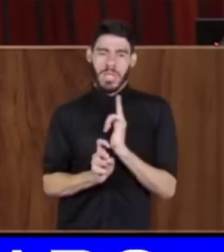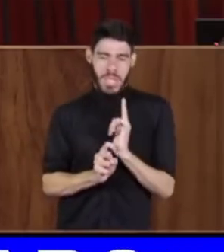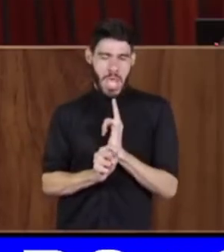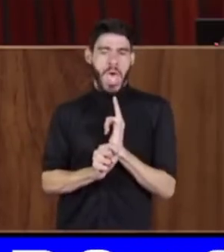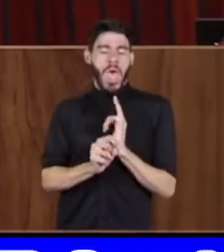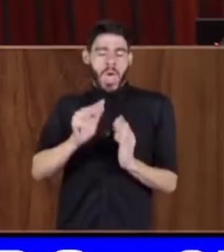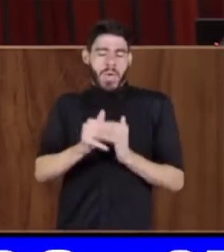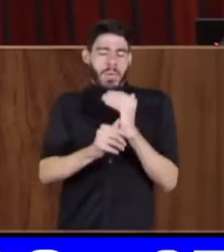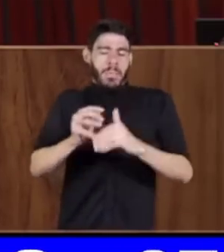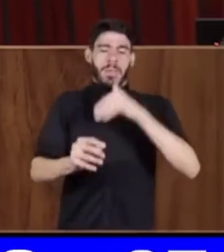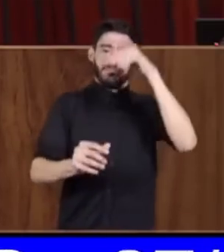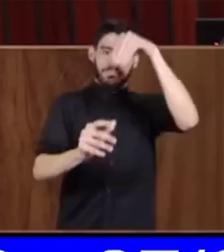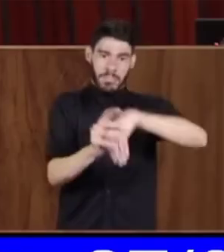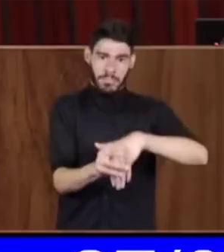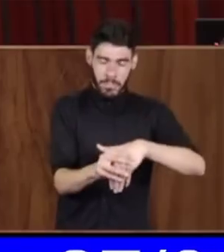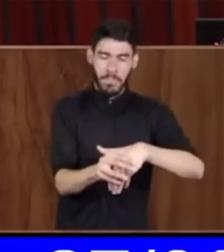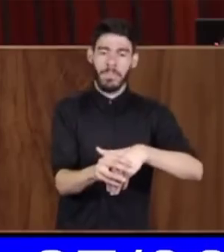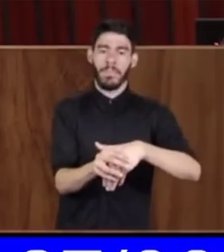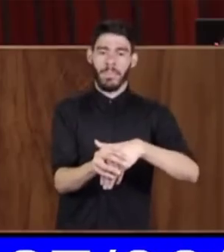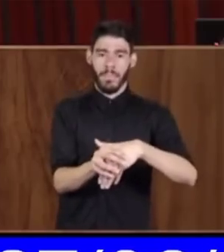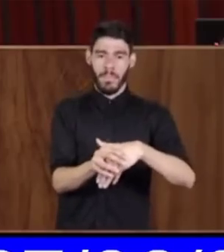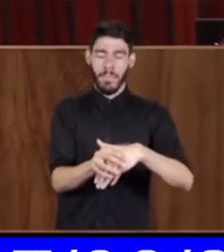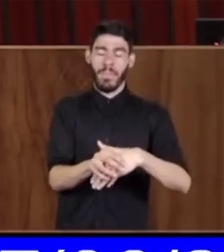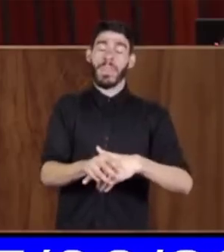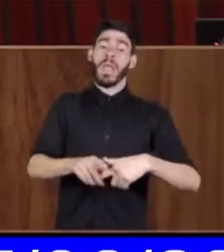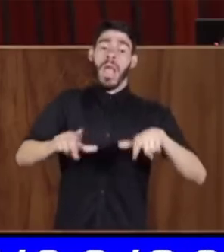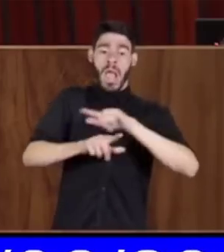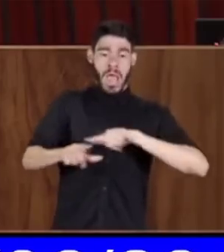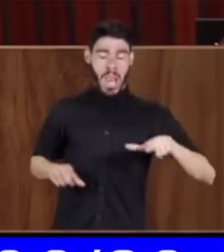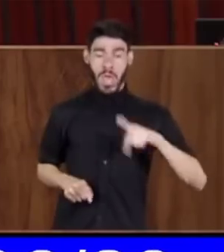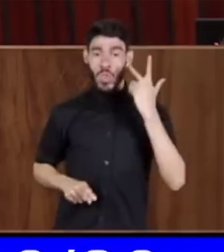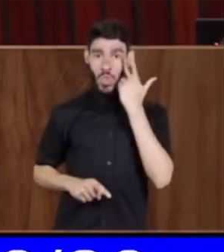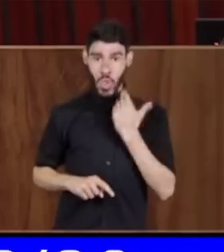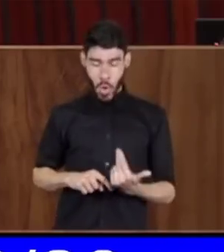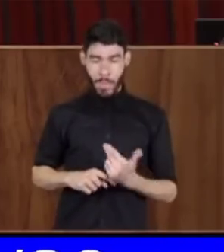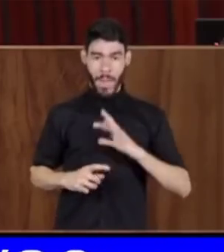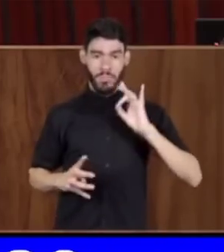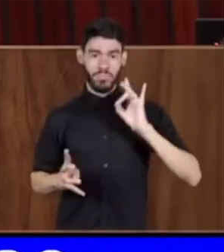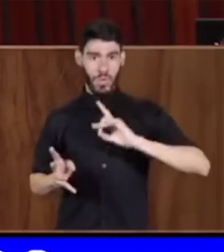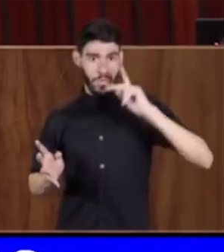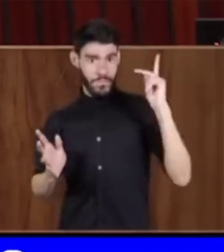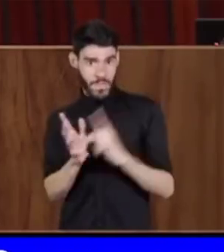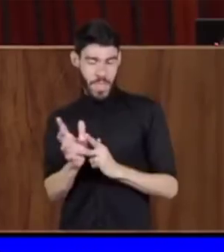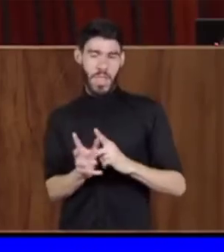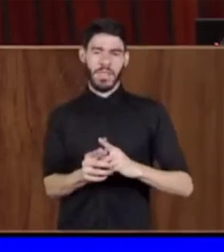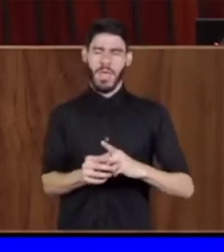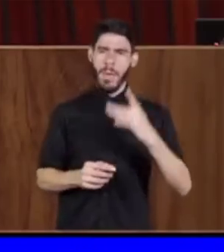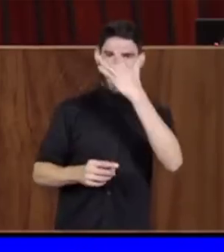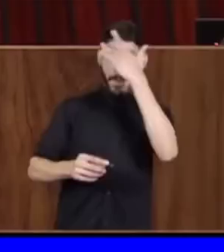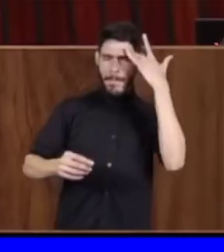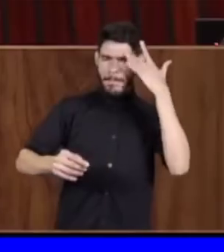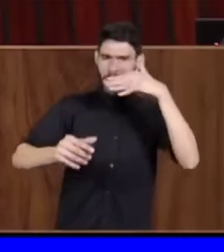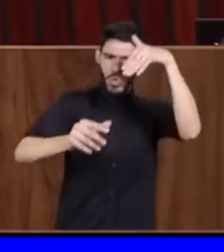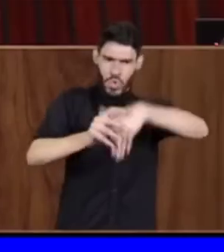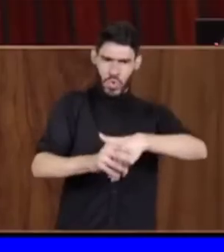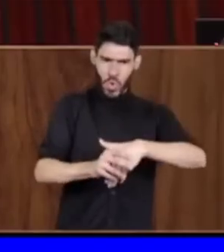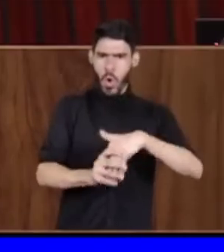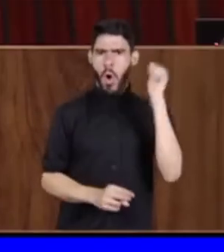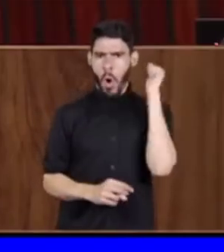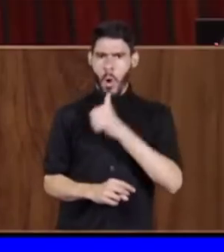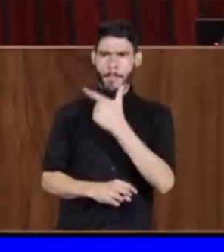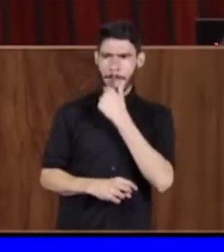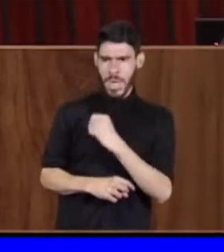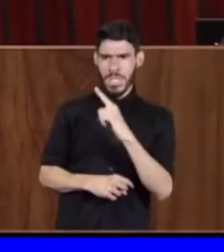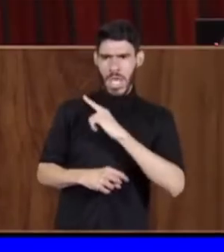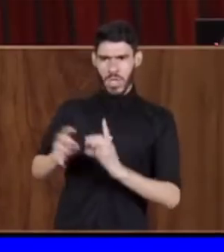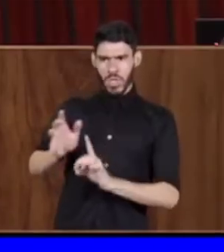devido processo eleitoral isonômico, normal e legítimo. Eleitoras e eleitores têm direito não